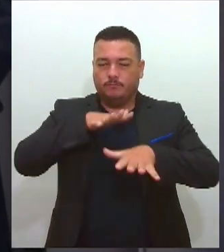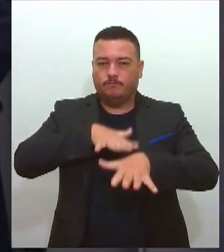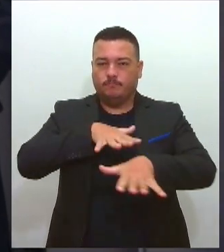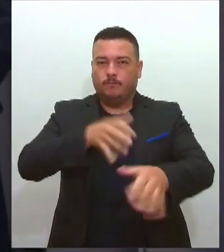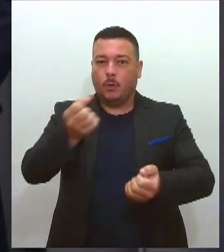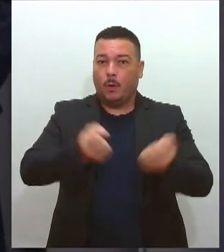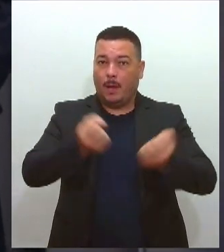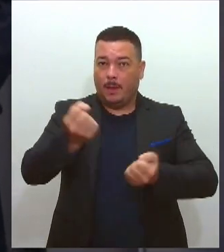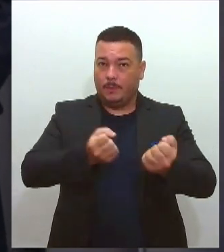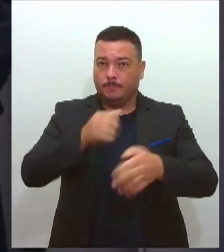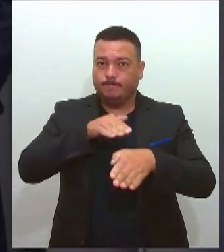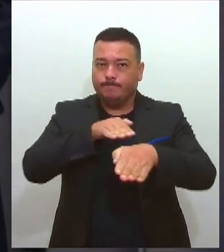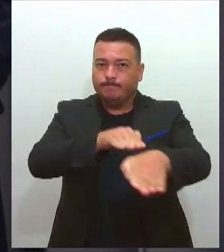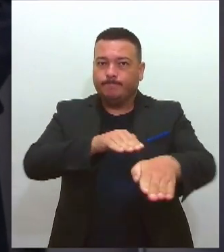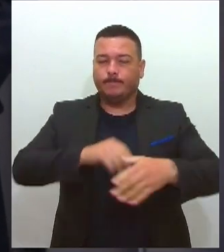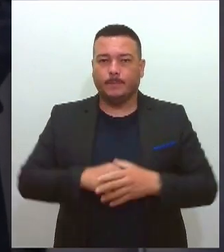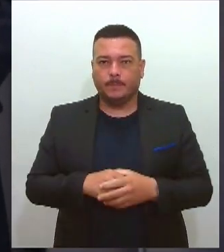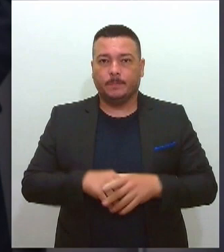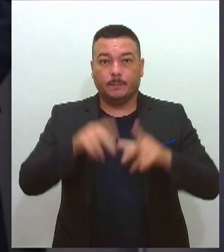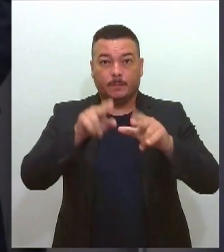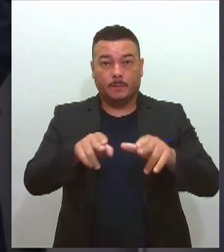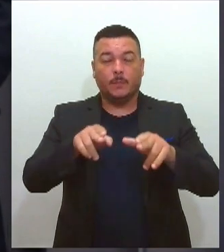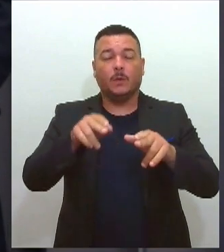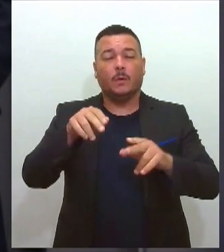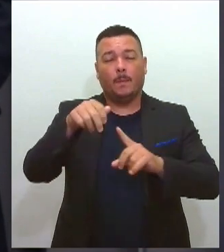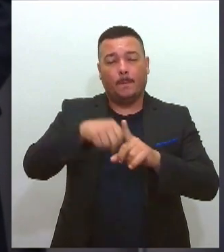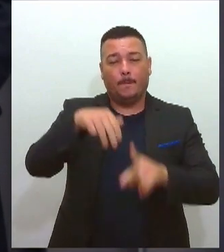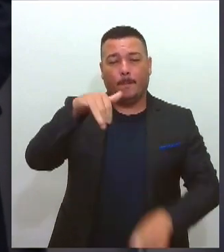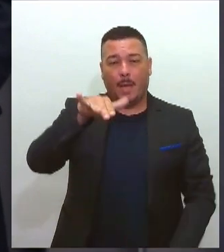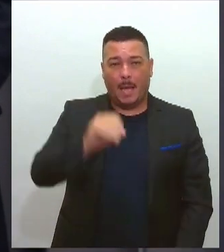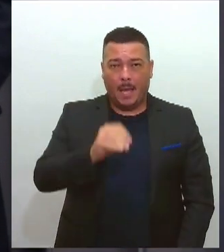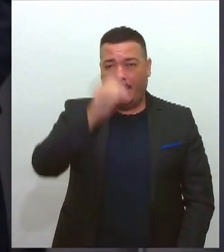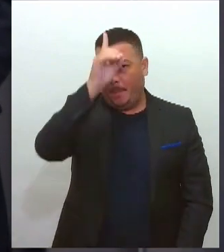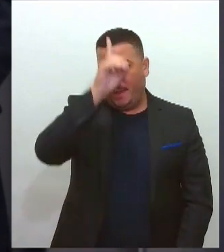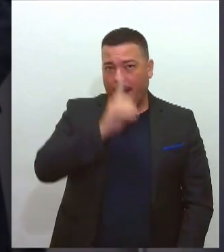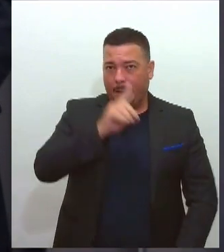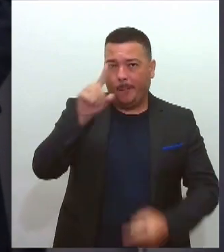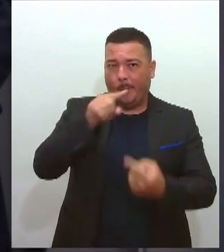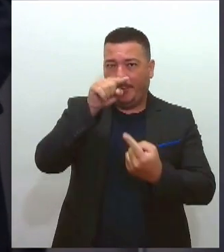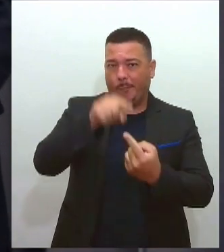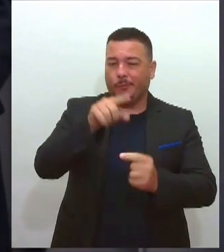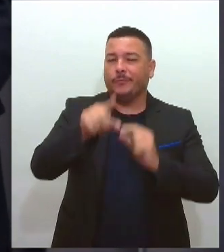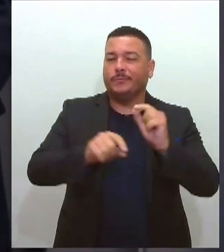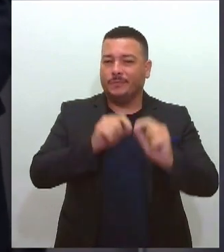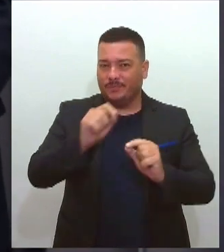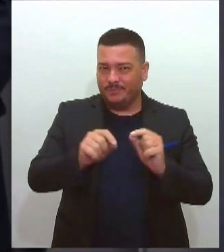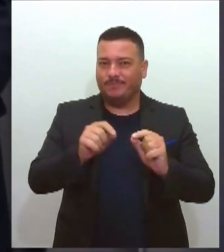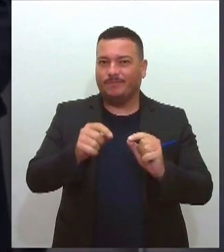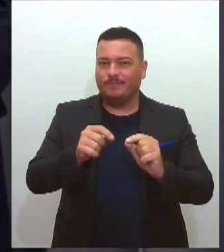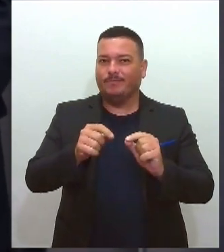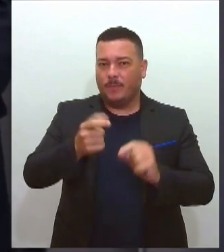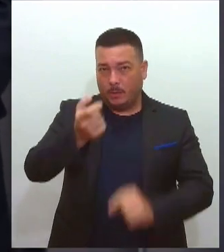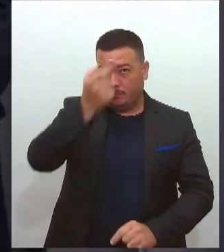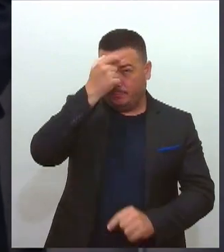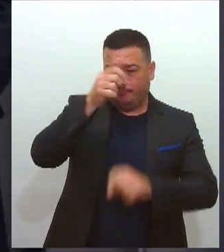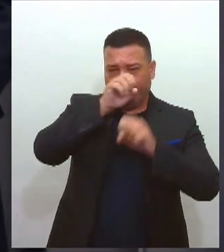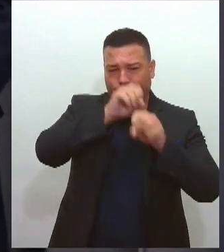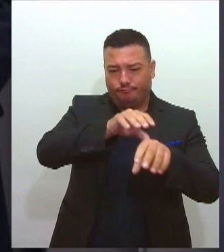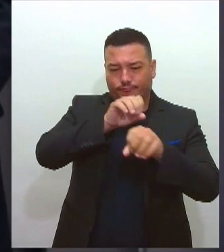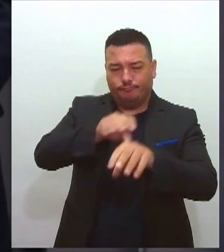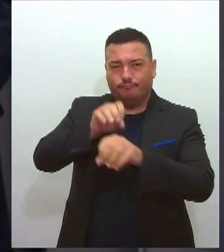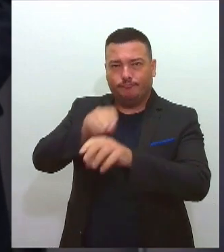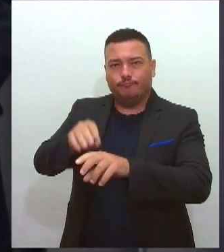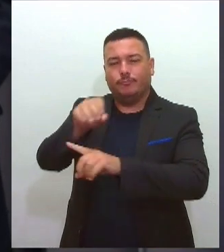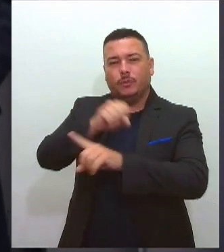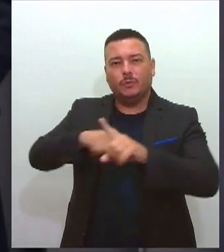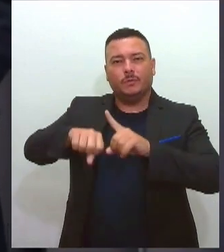o mês do Maio Amarelo, que tem como objetivo levar à população mensagens educativas